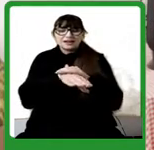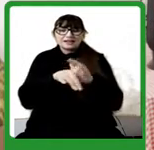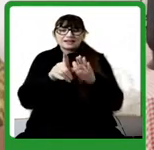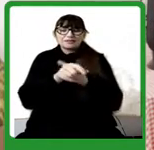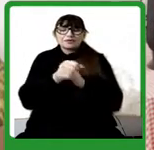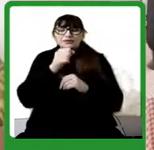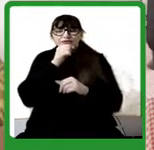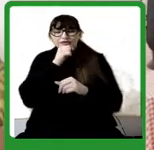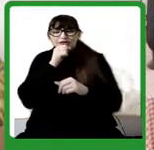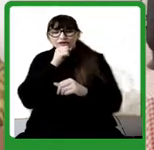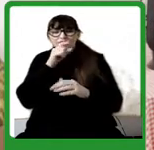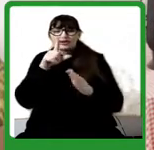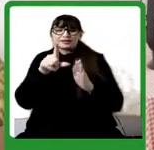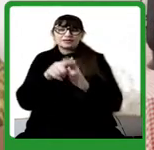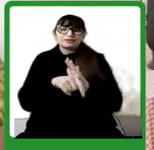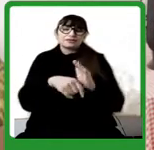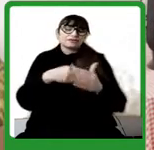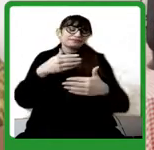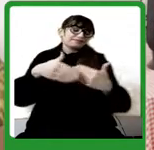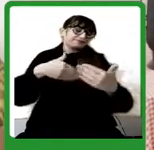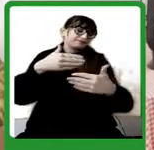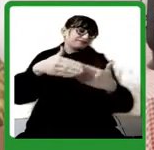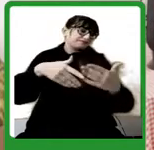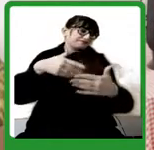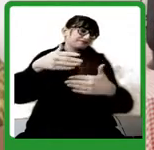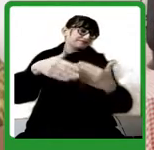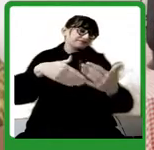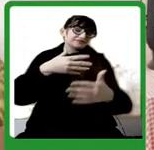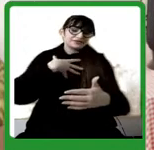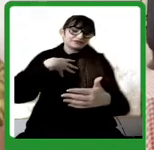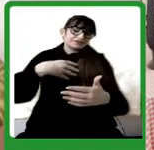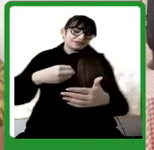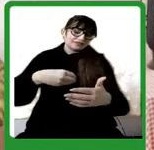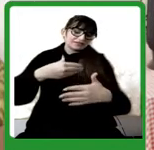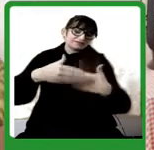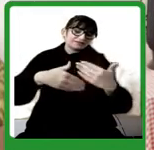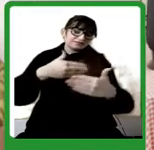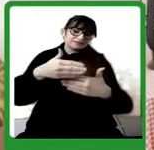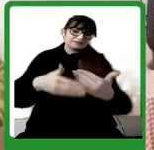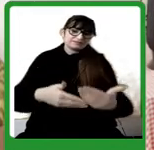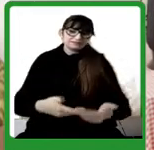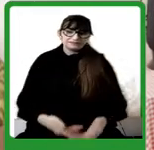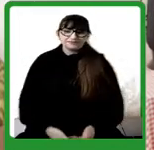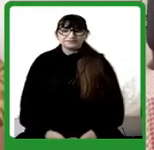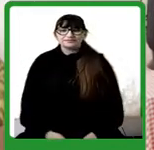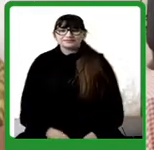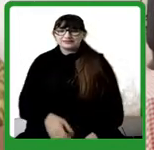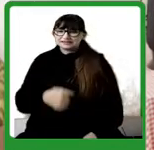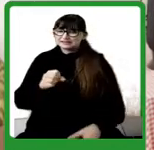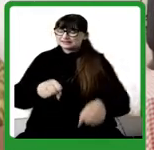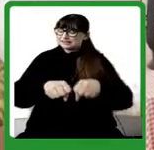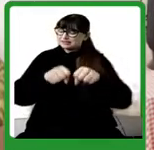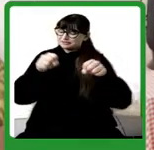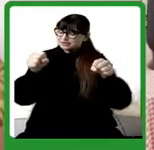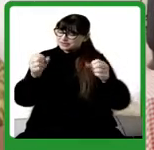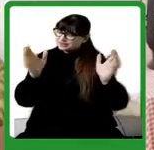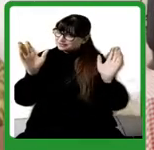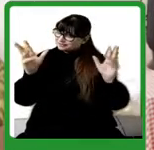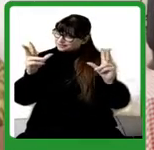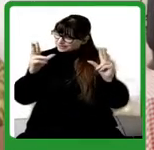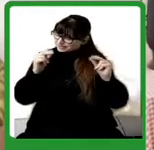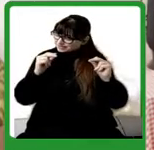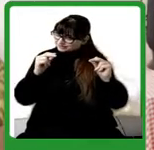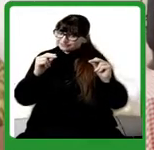vai pra bisnona. Quer dizer, da bisnona pra nona, pra filha... E vai passando, se quebrar uma é uma morte, né? Não, esse também... Esse é